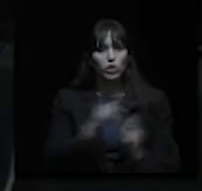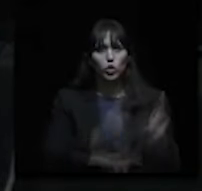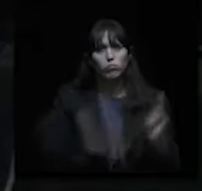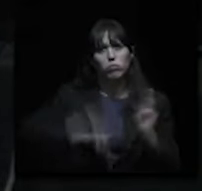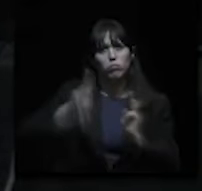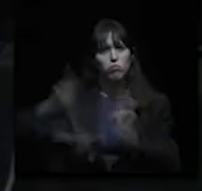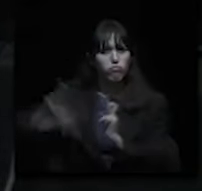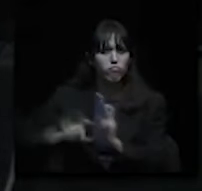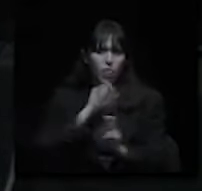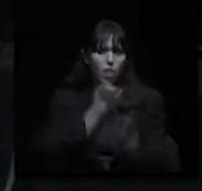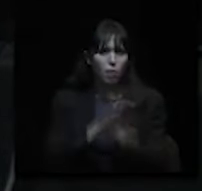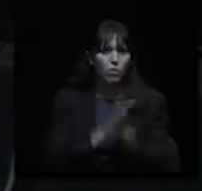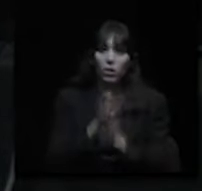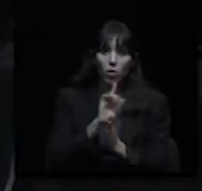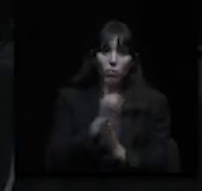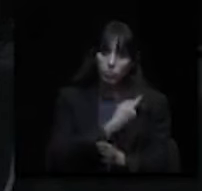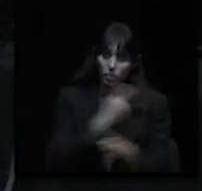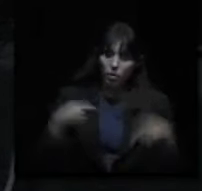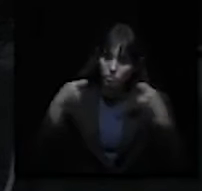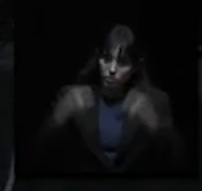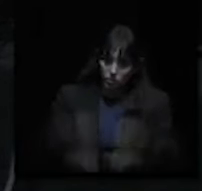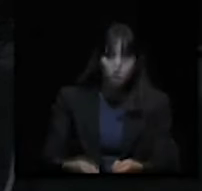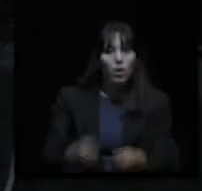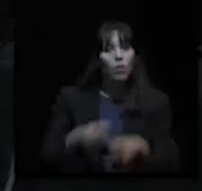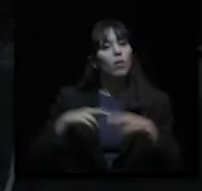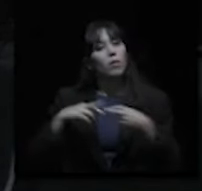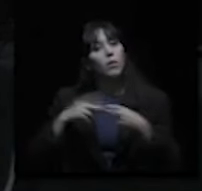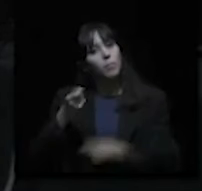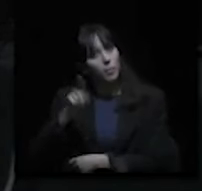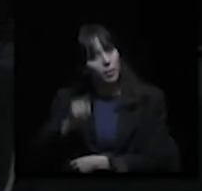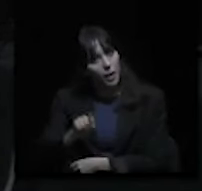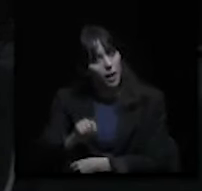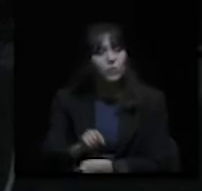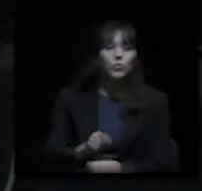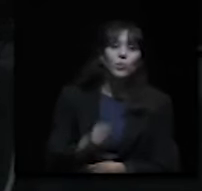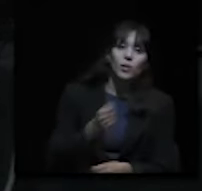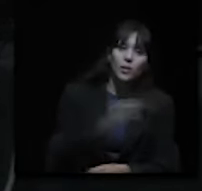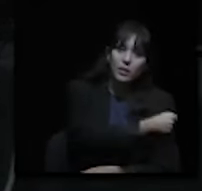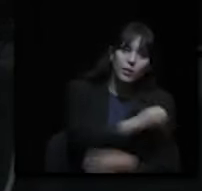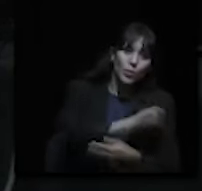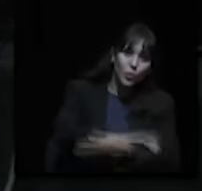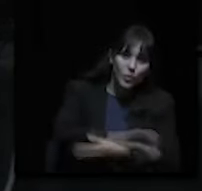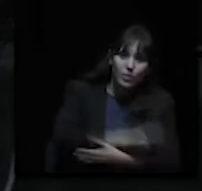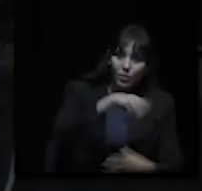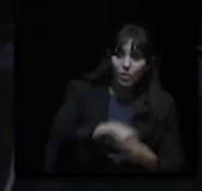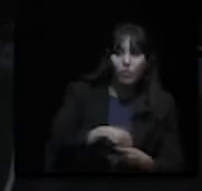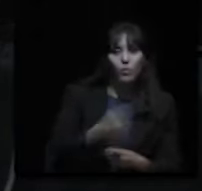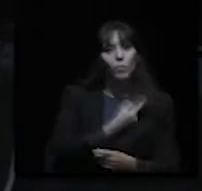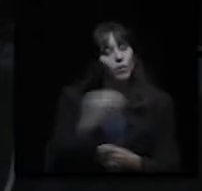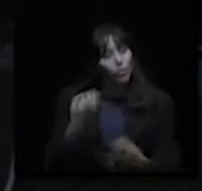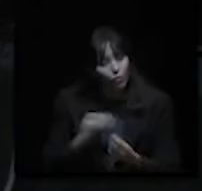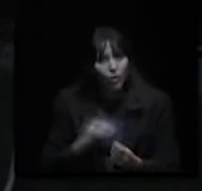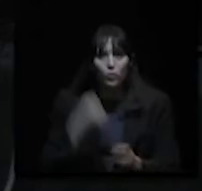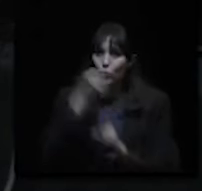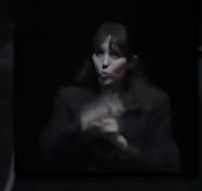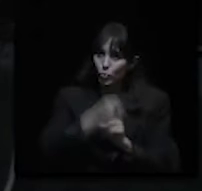especulativo. Mas para isso é preciso investir na habitação pública, na habitação acessível, na habitação cooperativa. É preciso combater, de facto, a